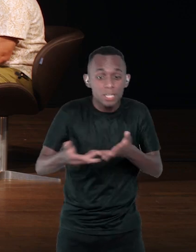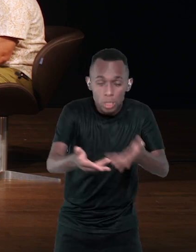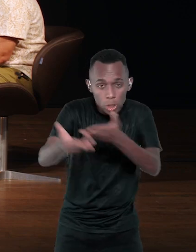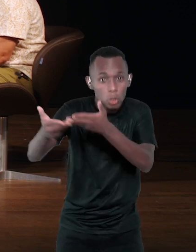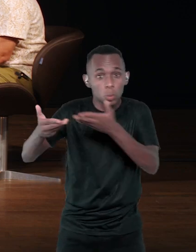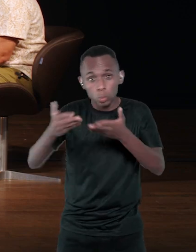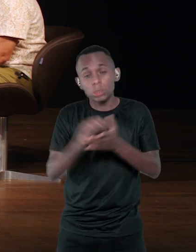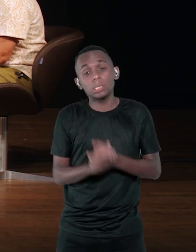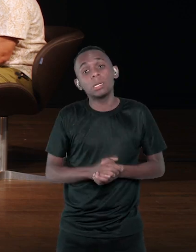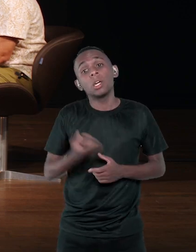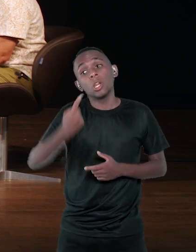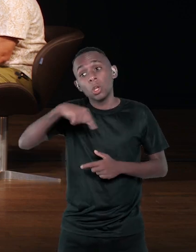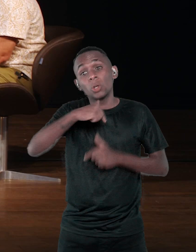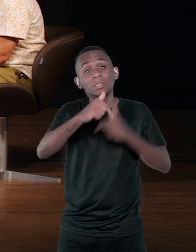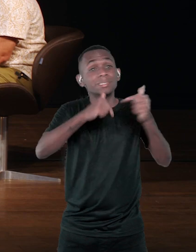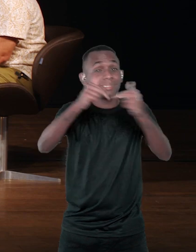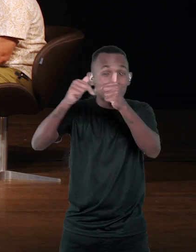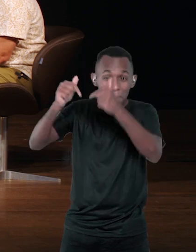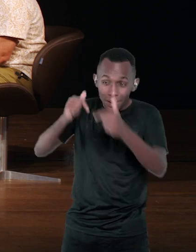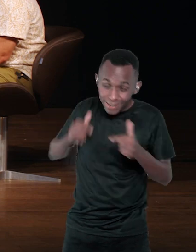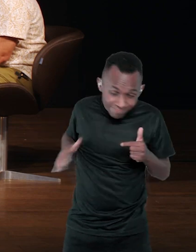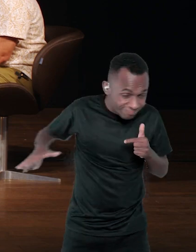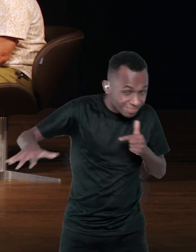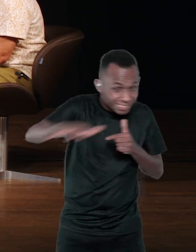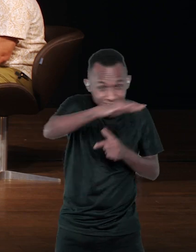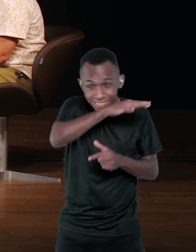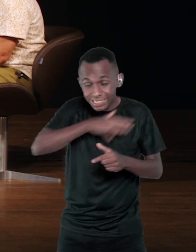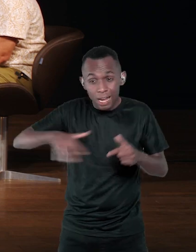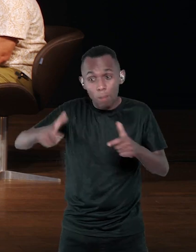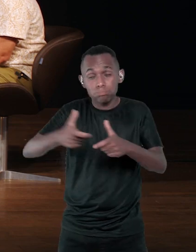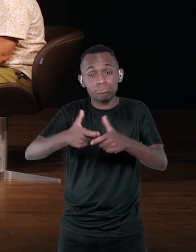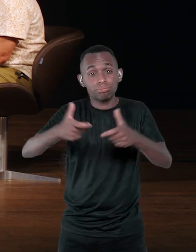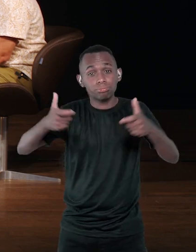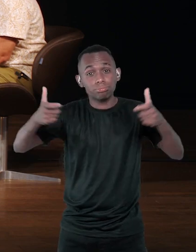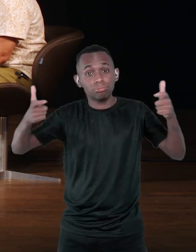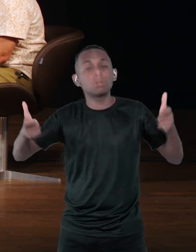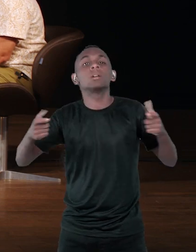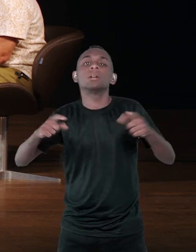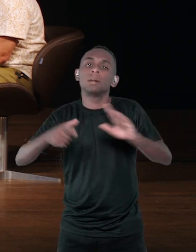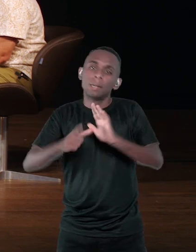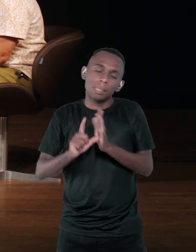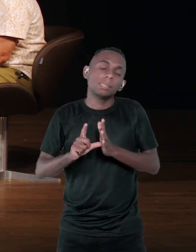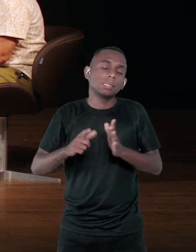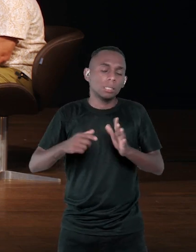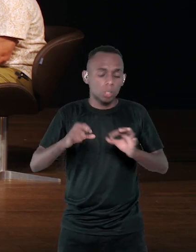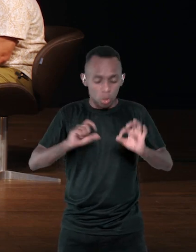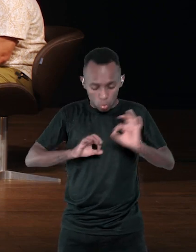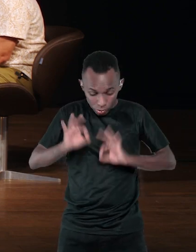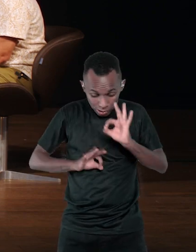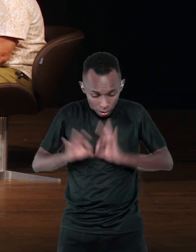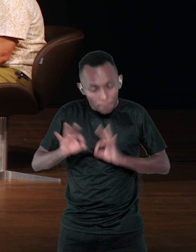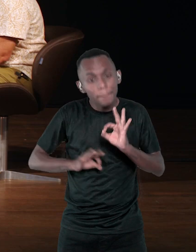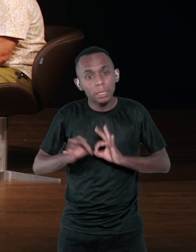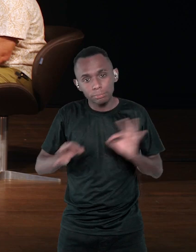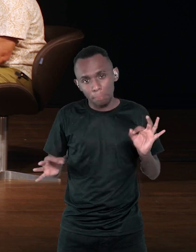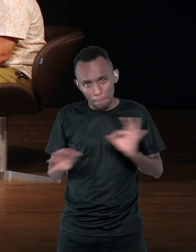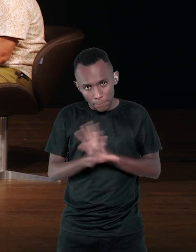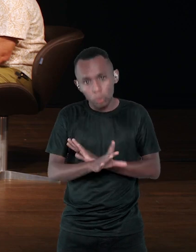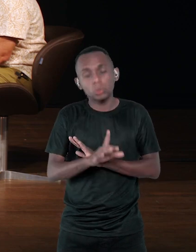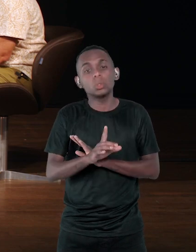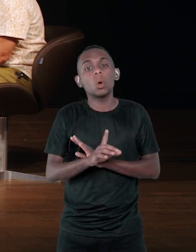e a gente está tendo que trabalhar com esse universo gigante, o que também nos preparou para o outro passo, que